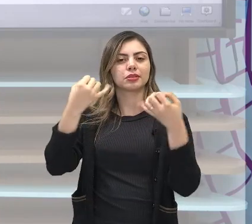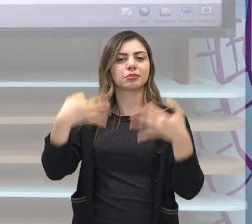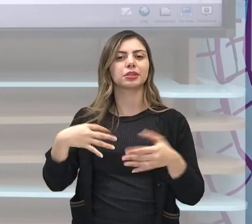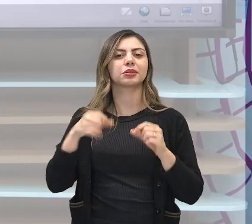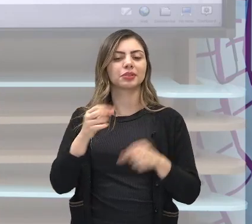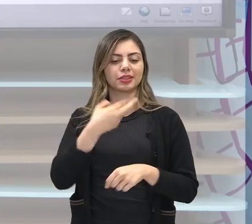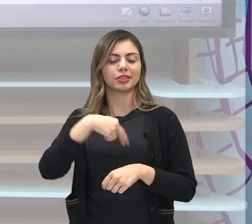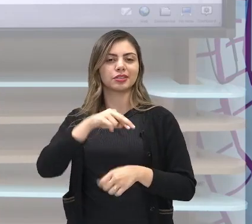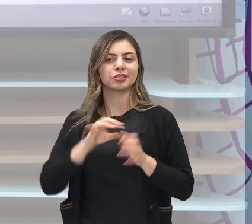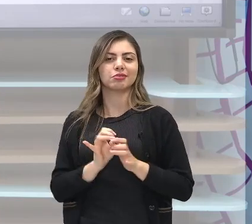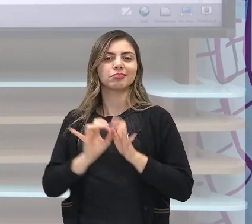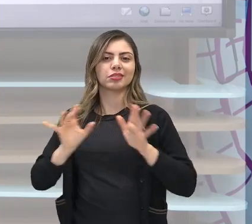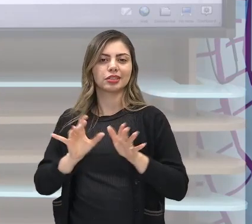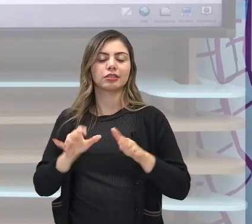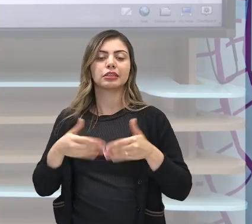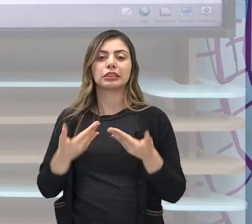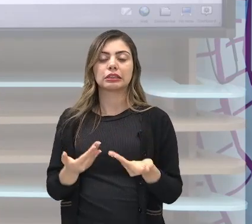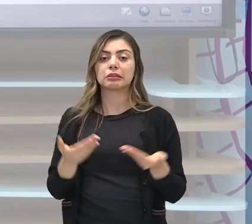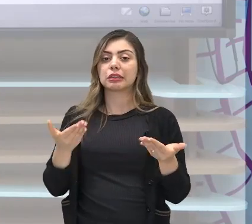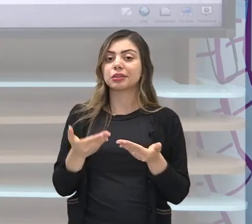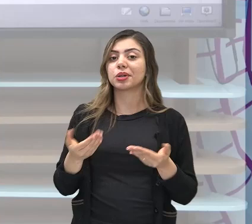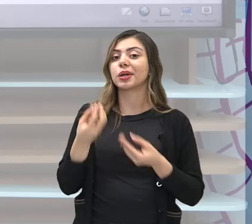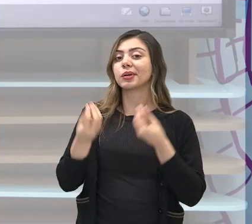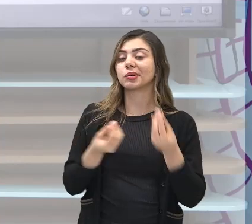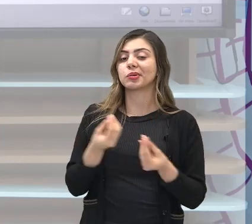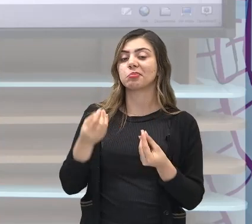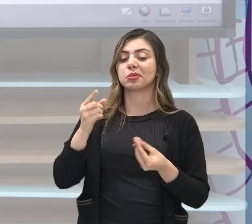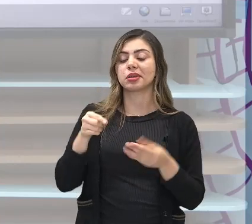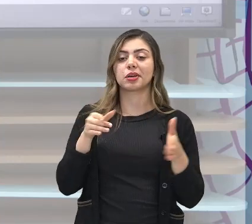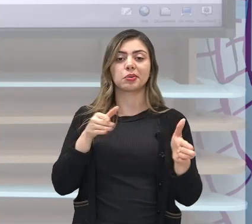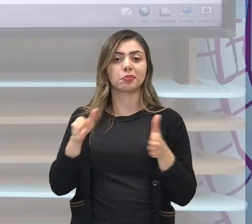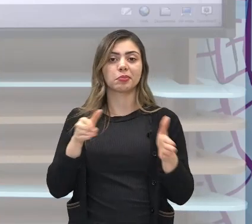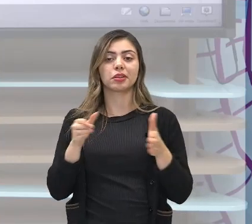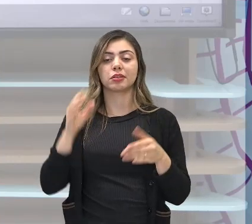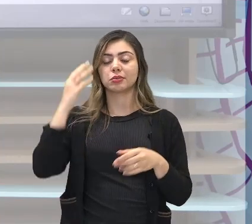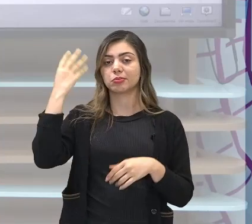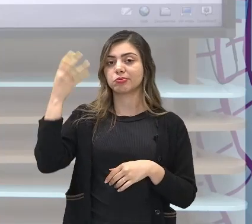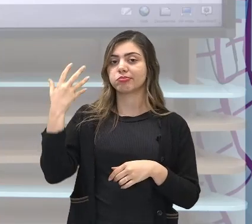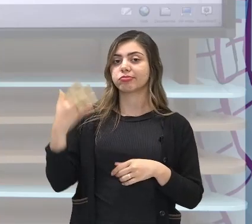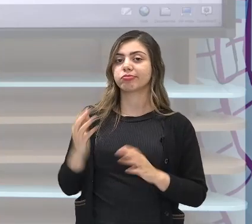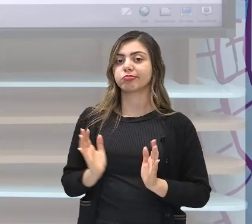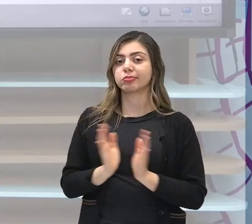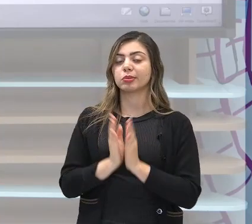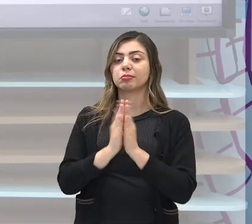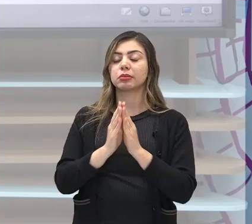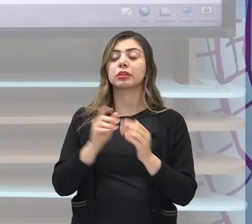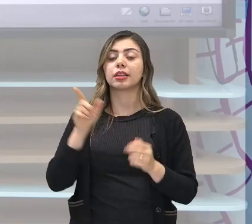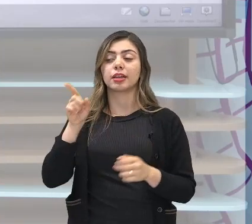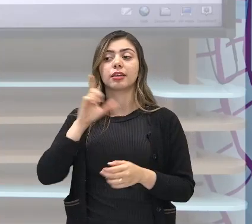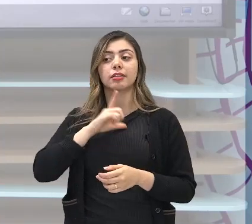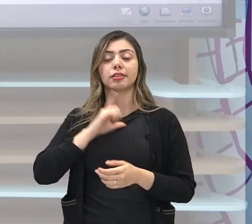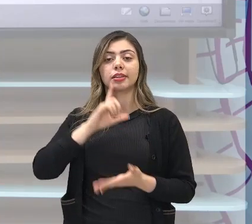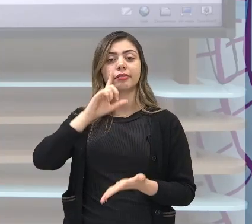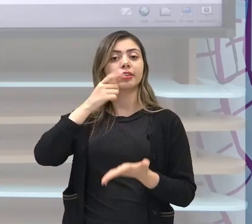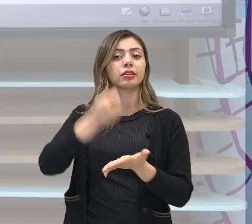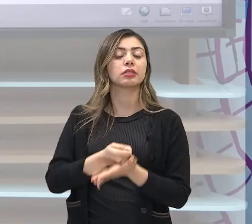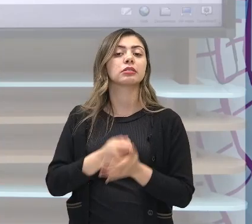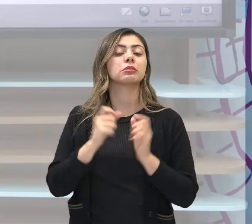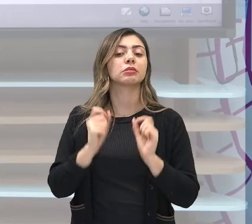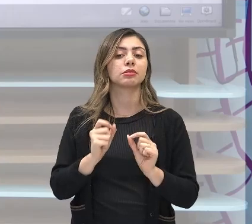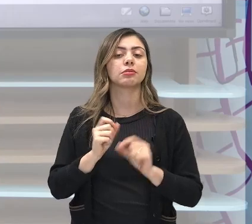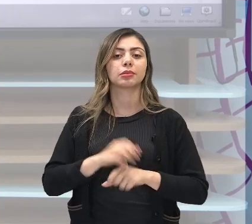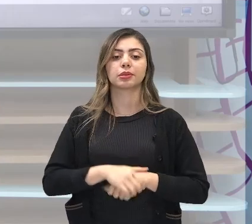liberdade religiosa, você tem o quê? O período pombalino, né, uma das decisões do Marquês de Pombal